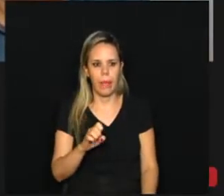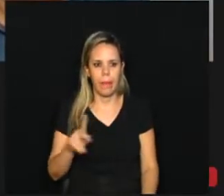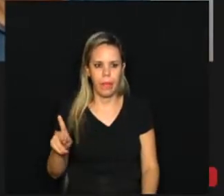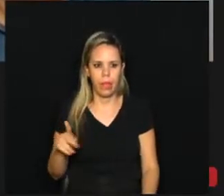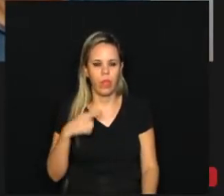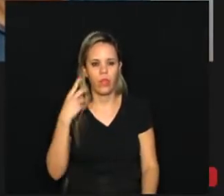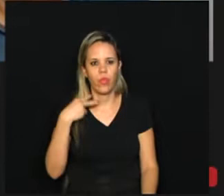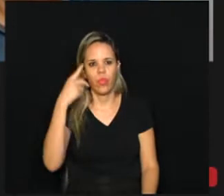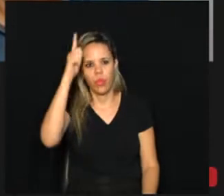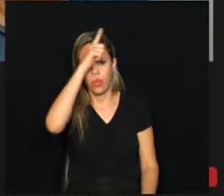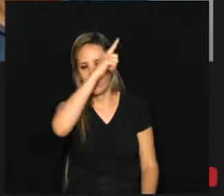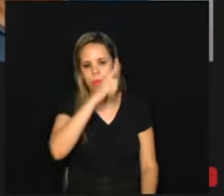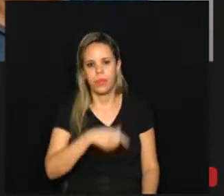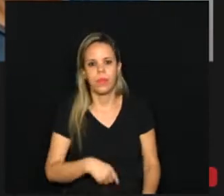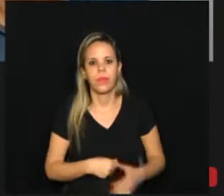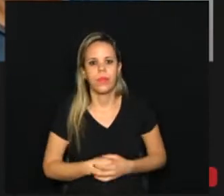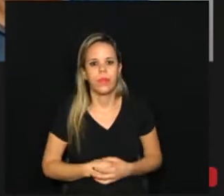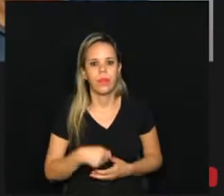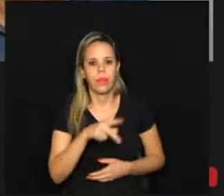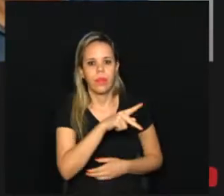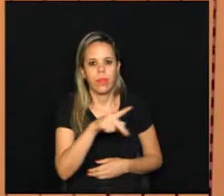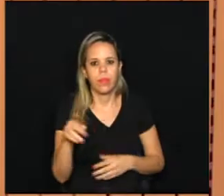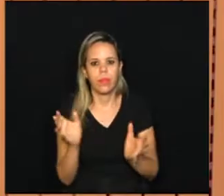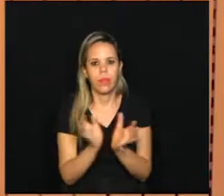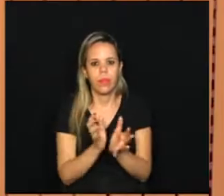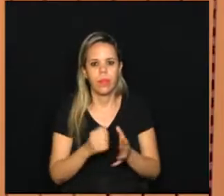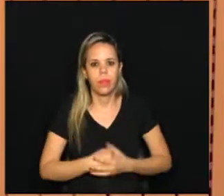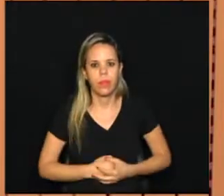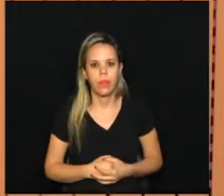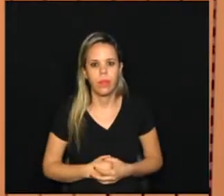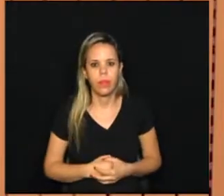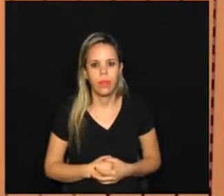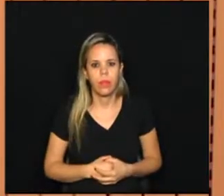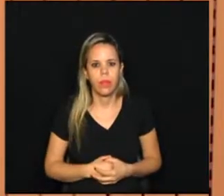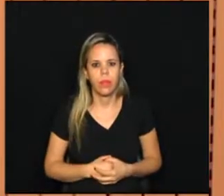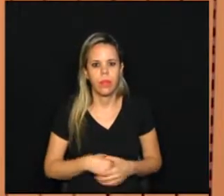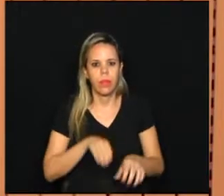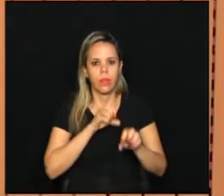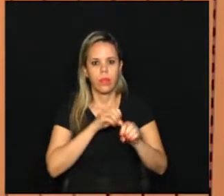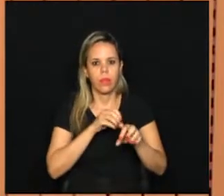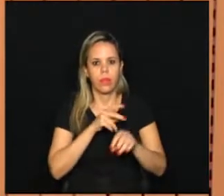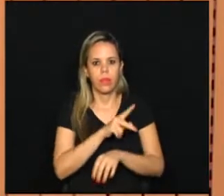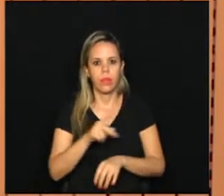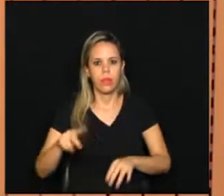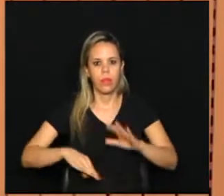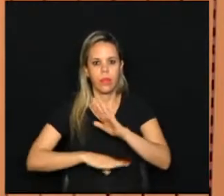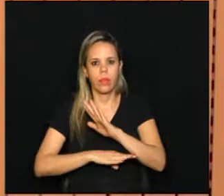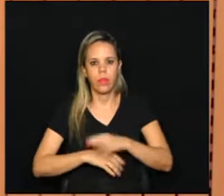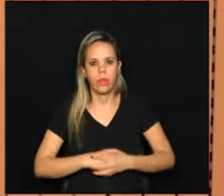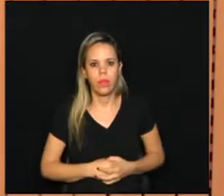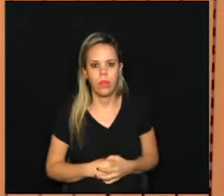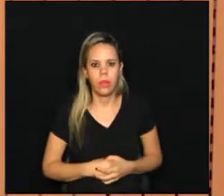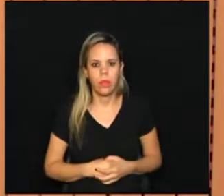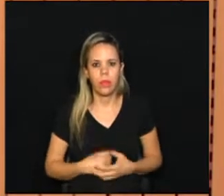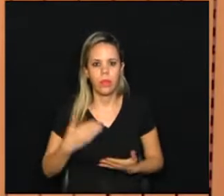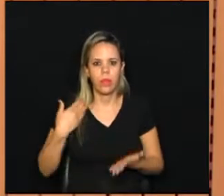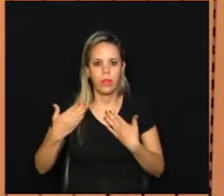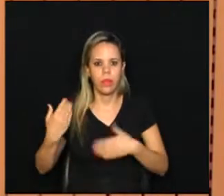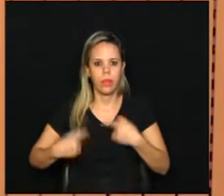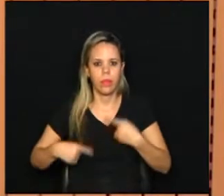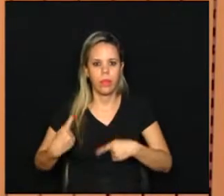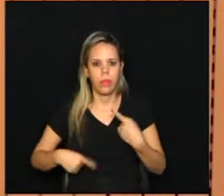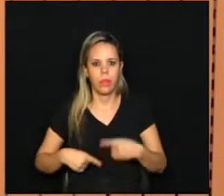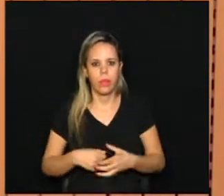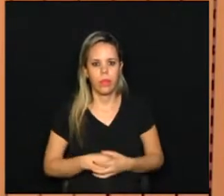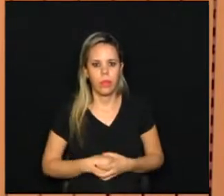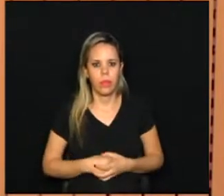Gustavo Peta, que é presidente da comissão de educação aqui da Câmara, para a gente discutir,